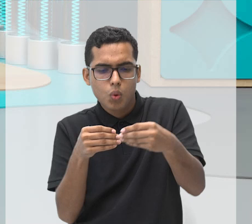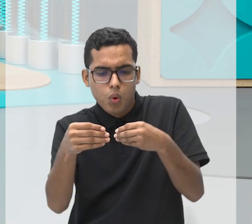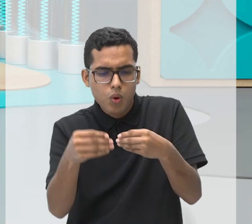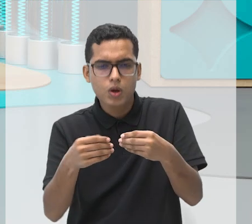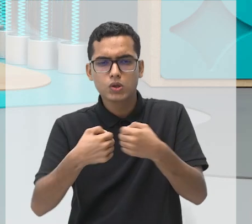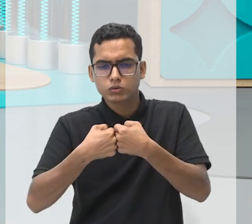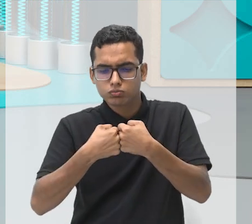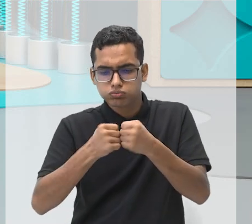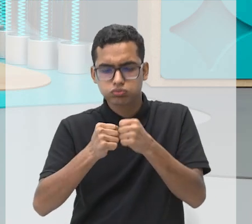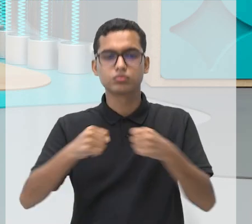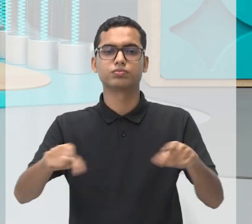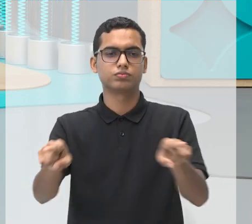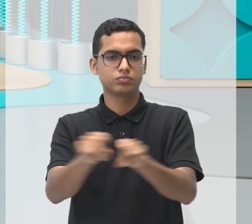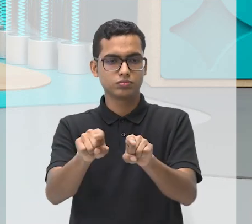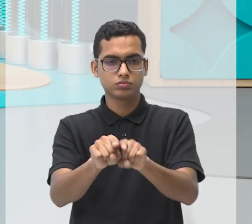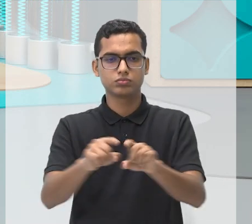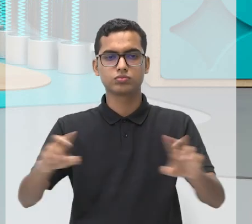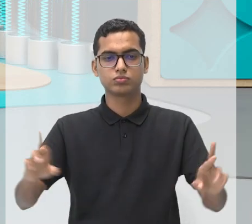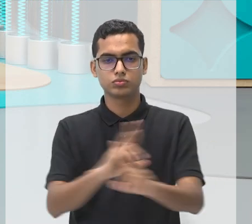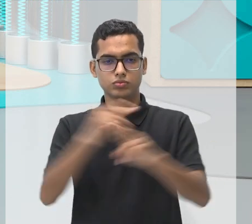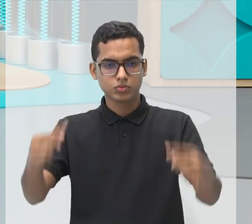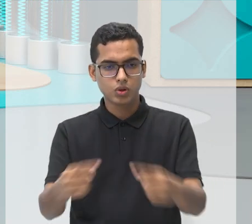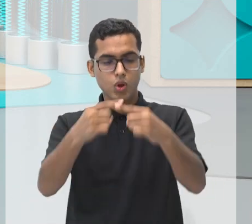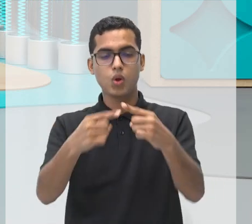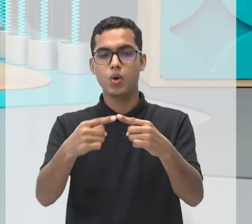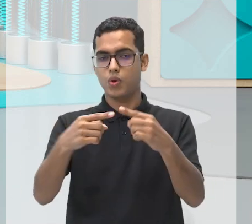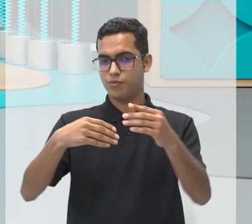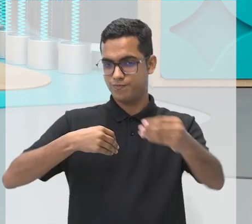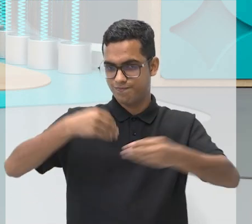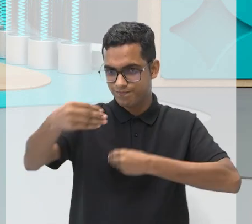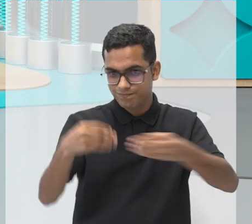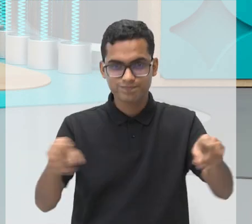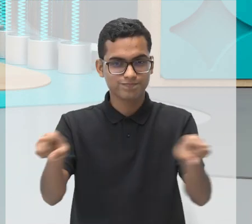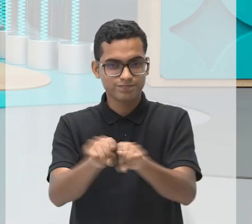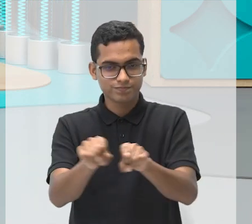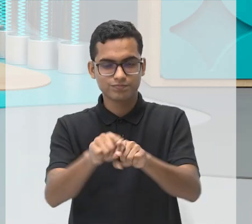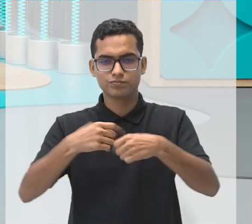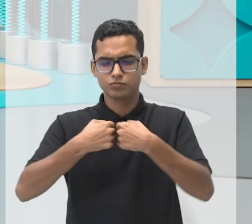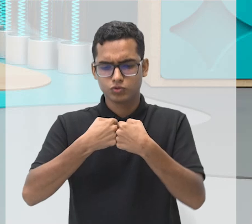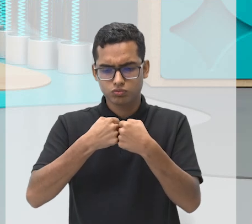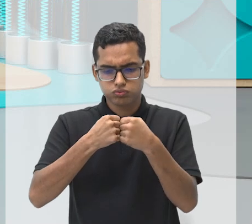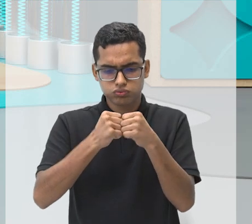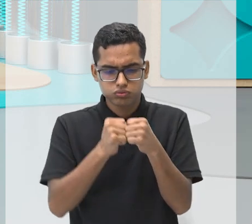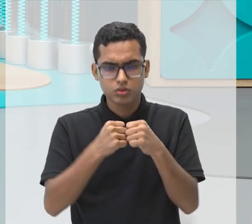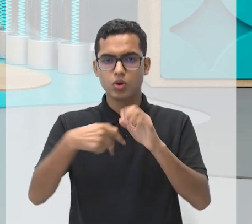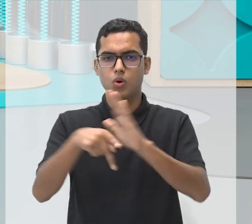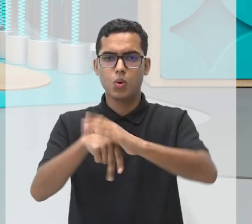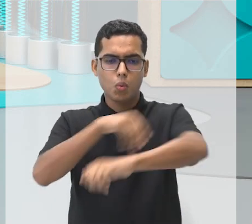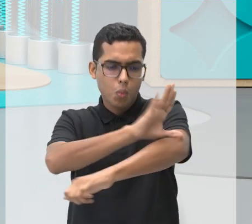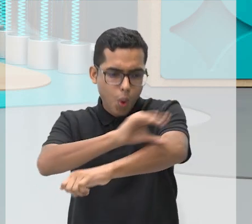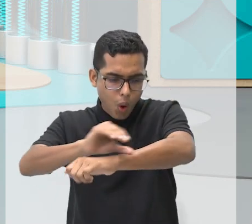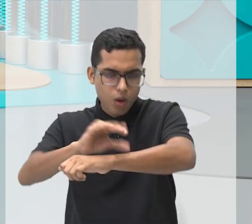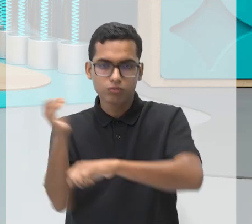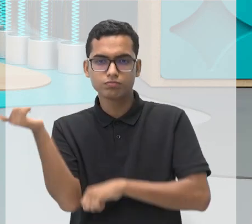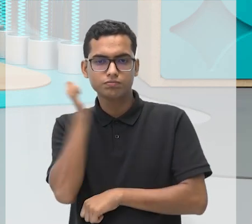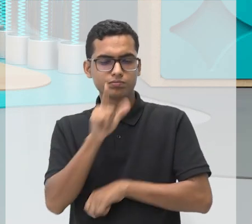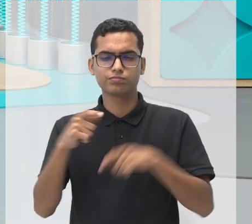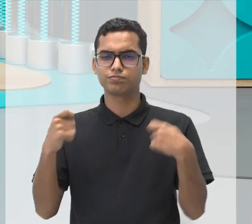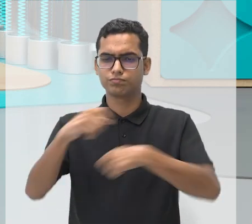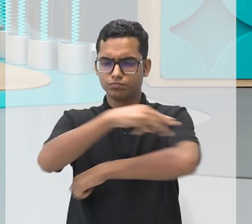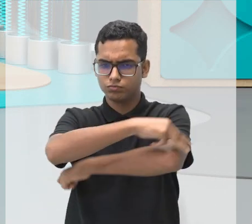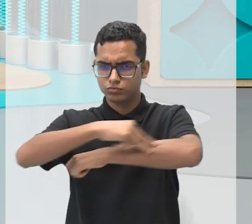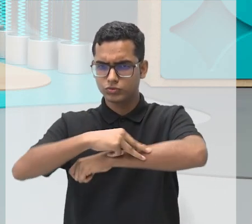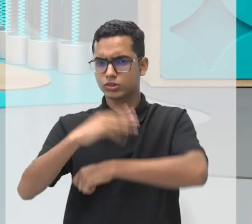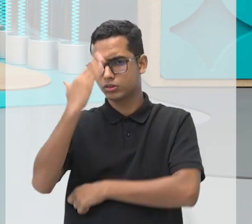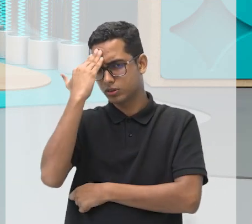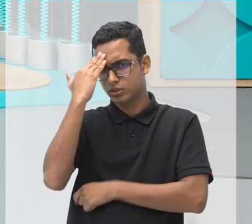mais ligadas principalmente à flexibilidade, né? Eu falei para vocês da amplitude muscular, eu preciso olhar